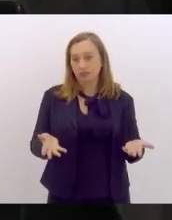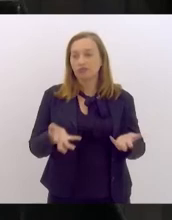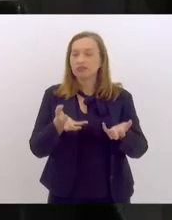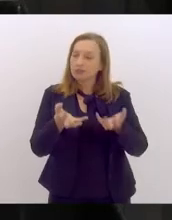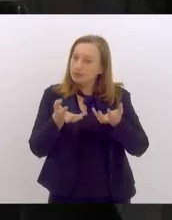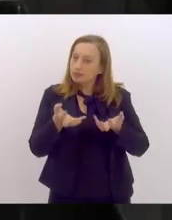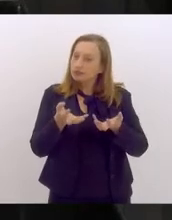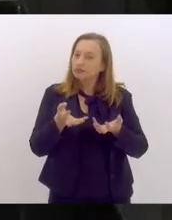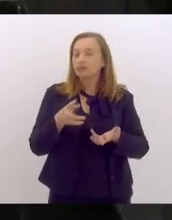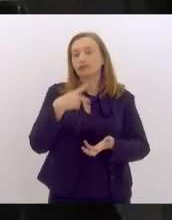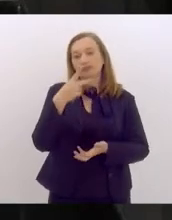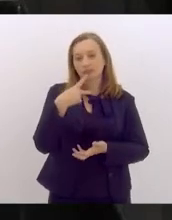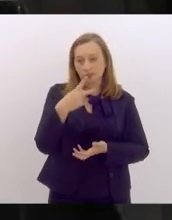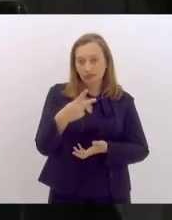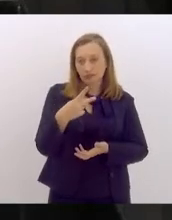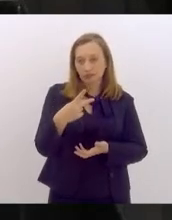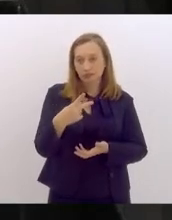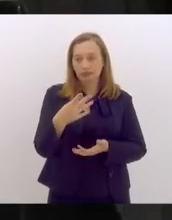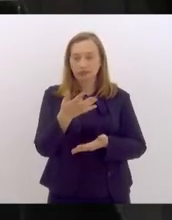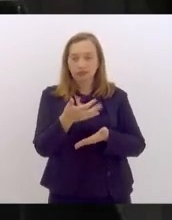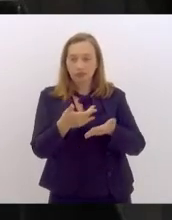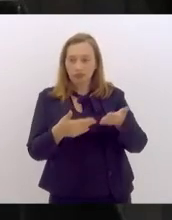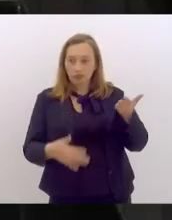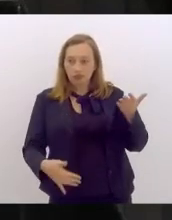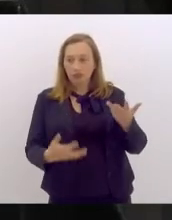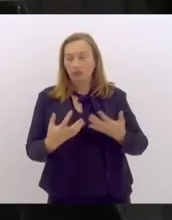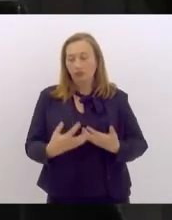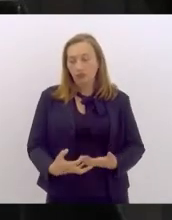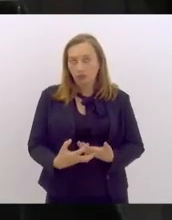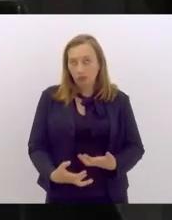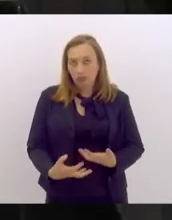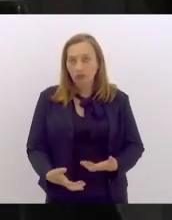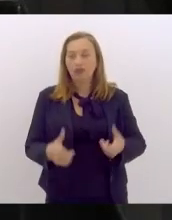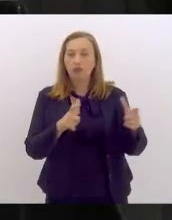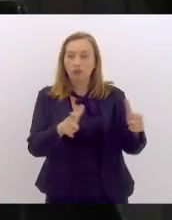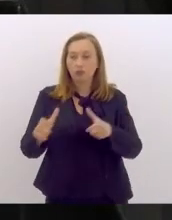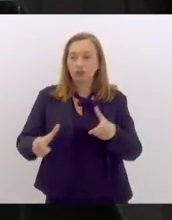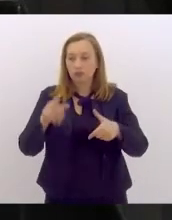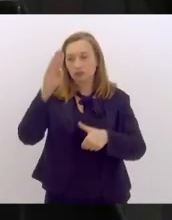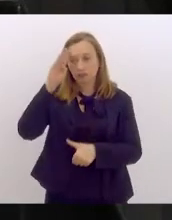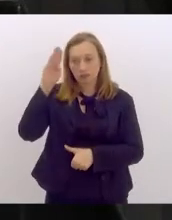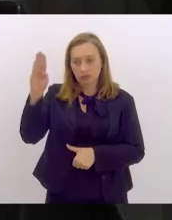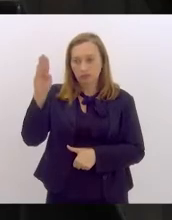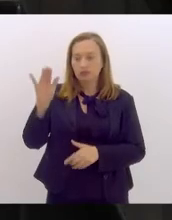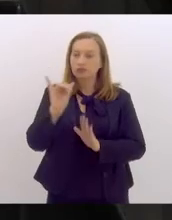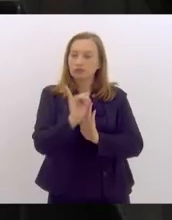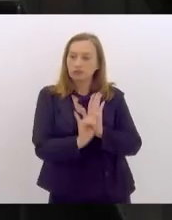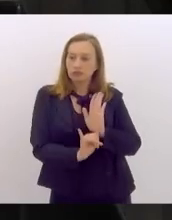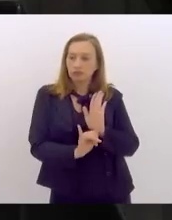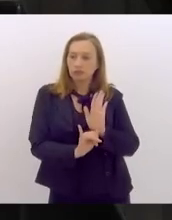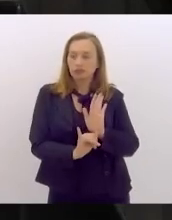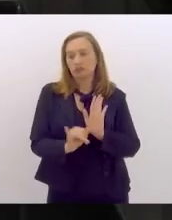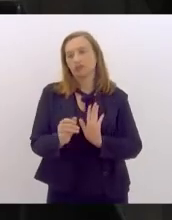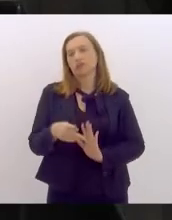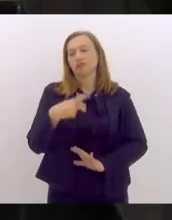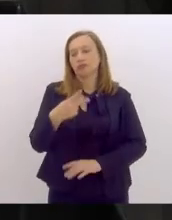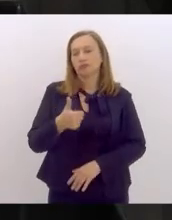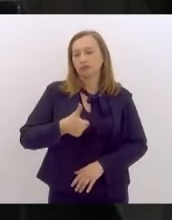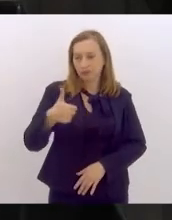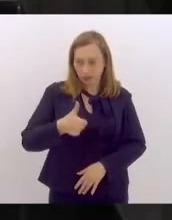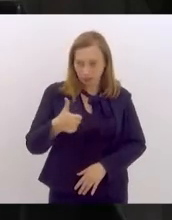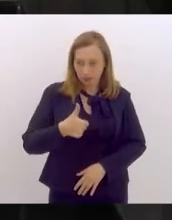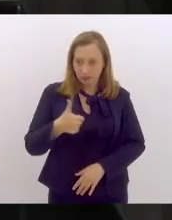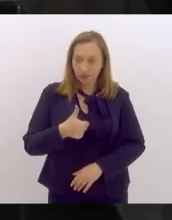para não ser um fazer uma lista muito exaustiva dos pontos principais que o relatório menciona primeiro